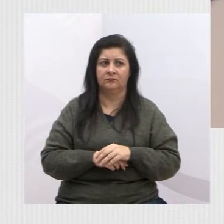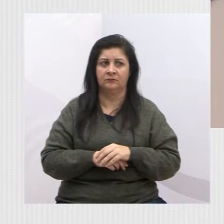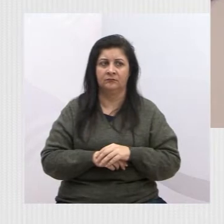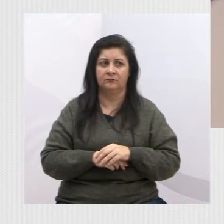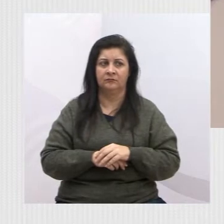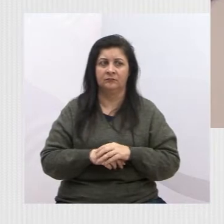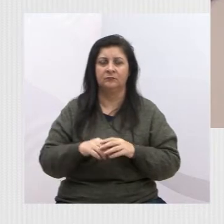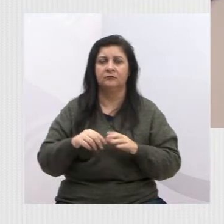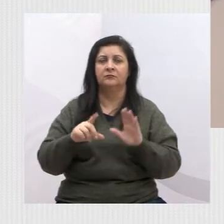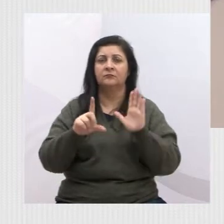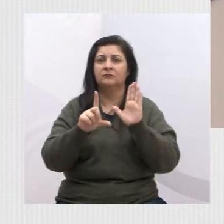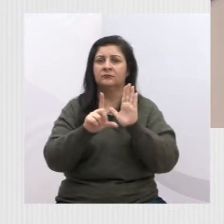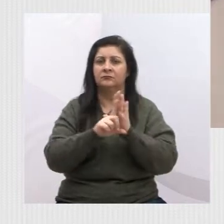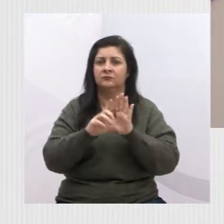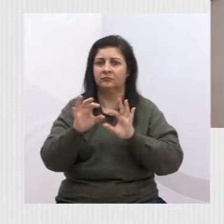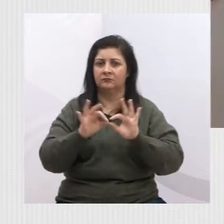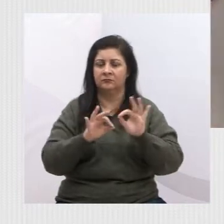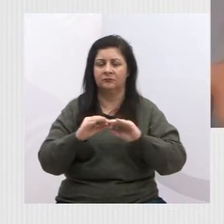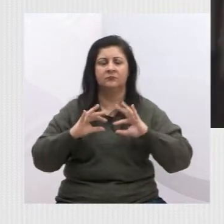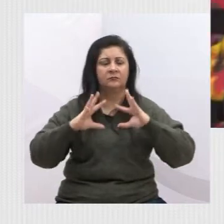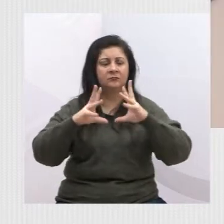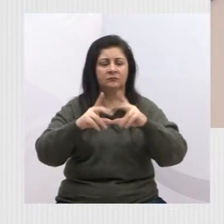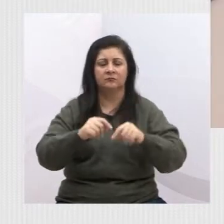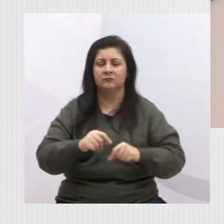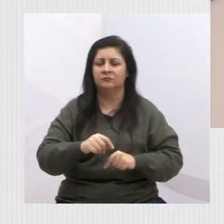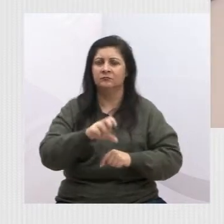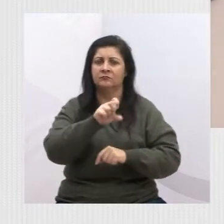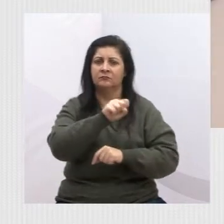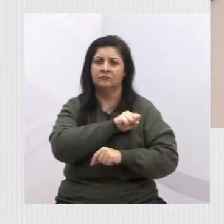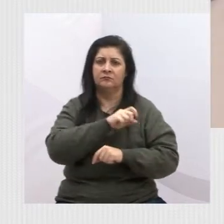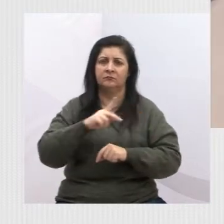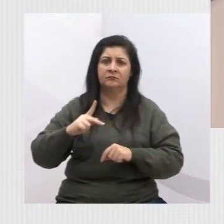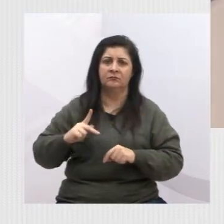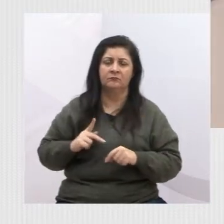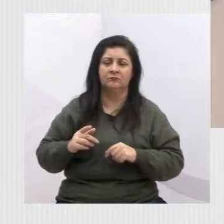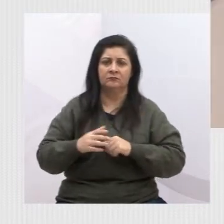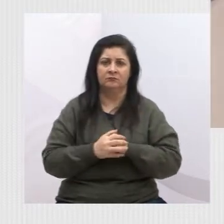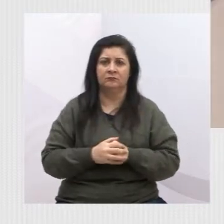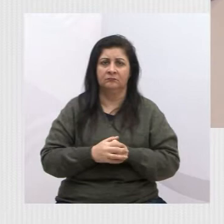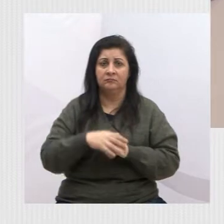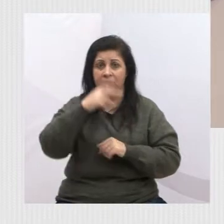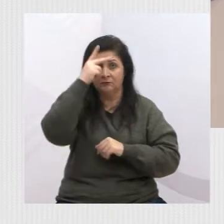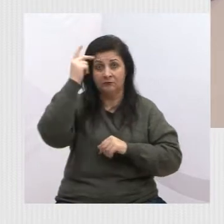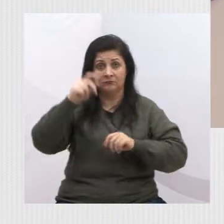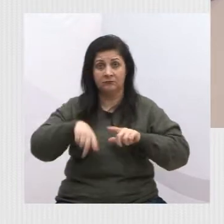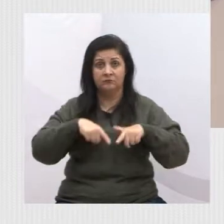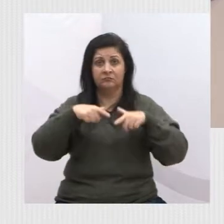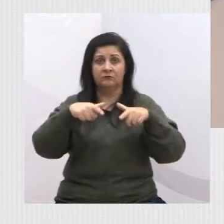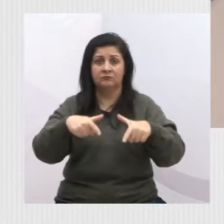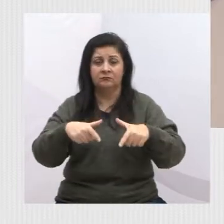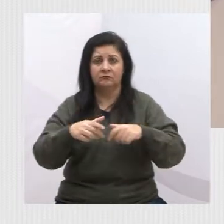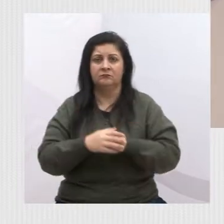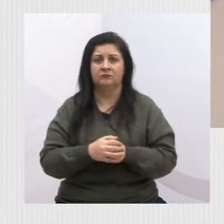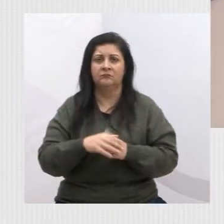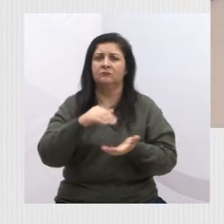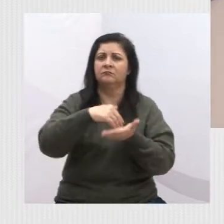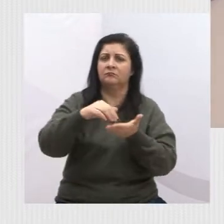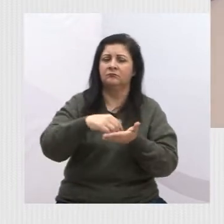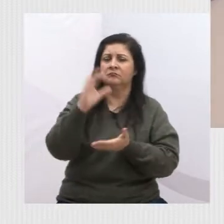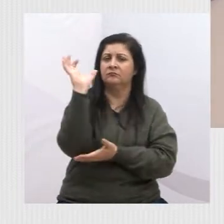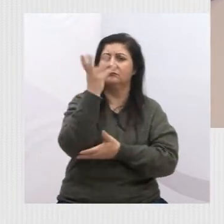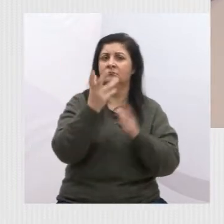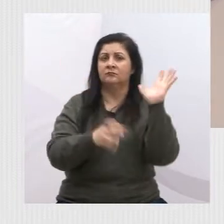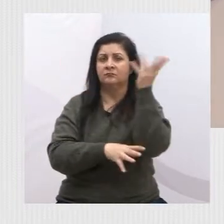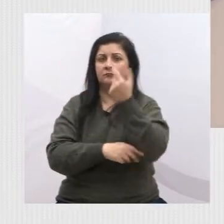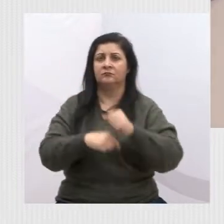Essa lei foi construída com todos os servidores, com quem está na linha de frente, quem faz essas autuações, com a Secretaria de Meio Ambiente,